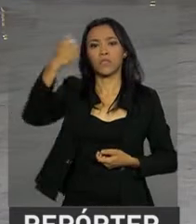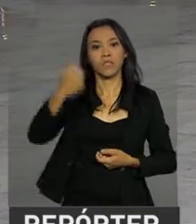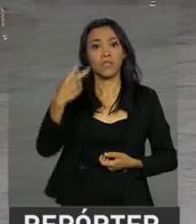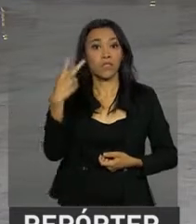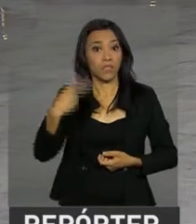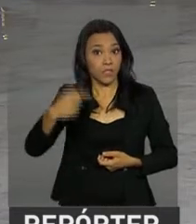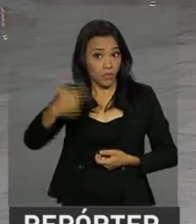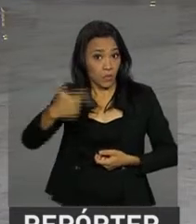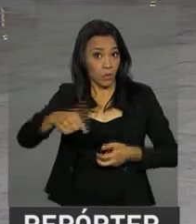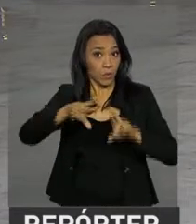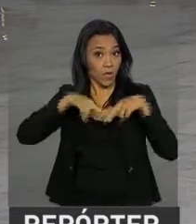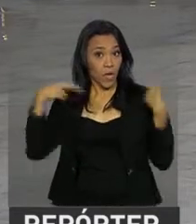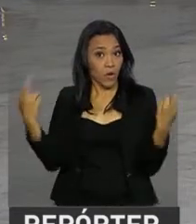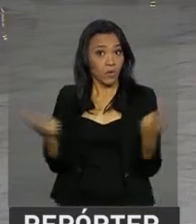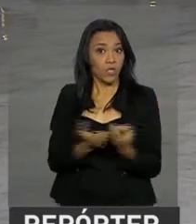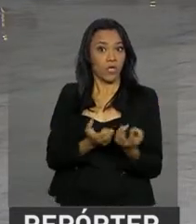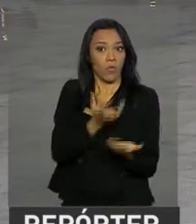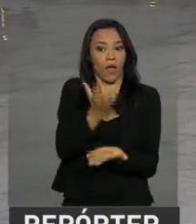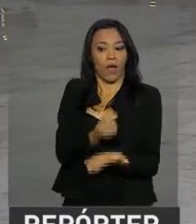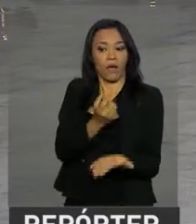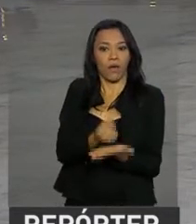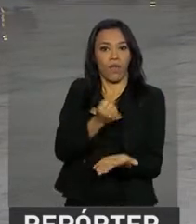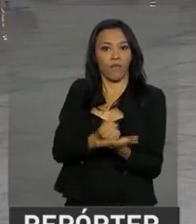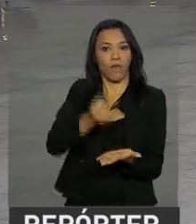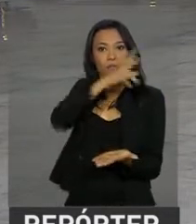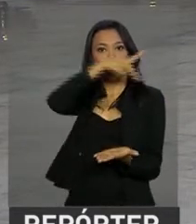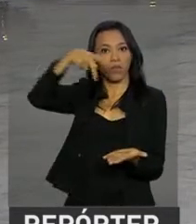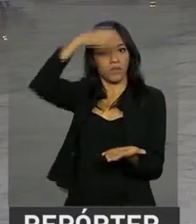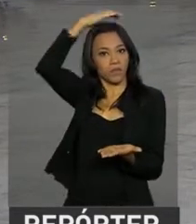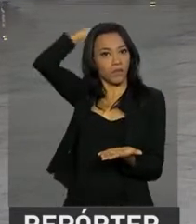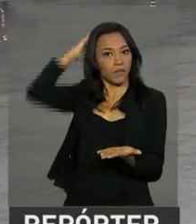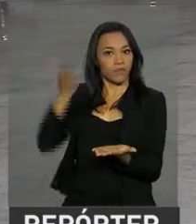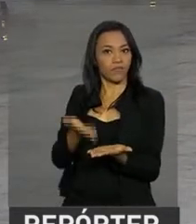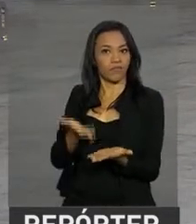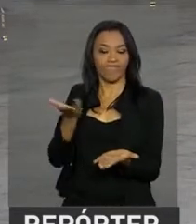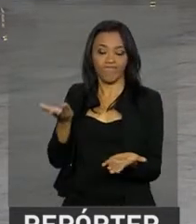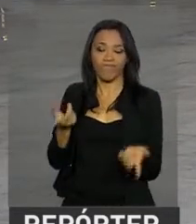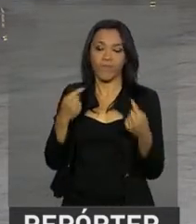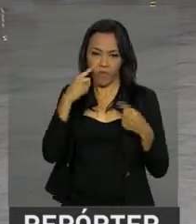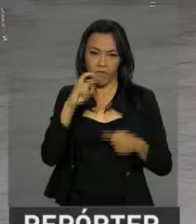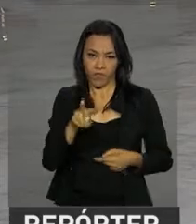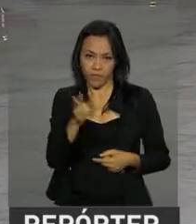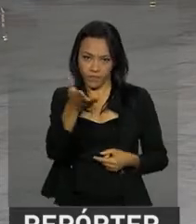tentar gravá-lo clandestinamente. Vamos ouvir, então, o comentário do presidente Michel Temer.